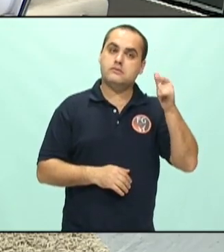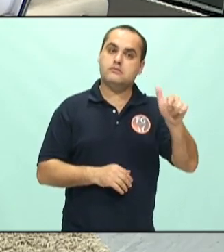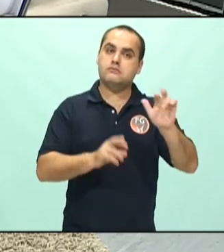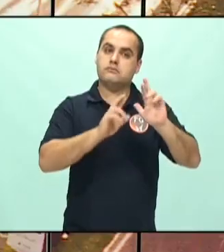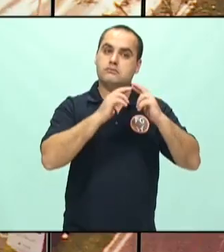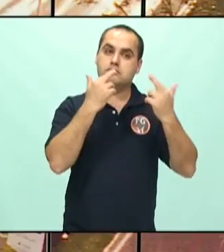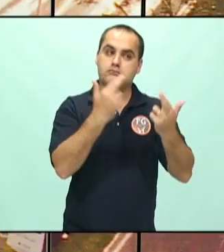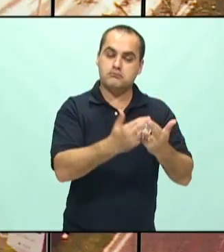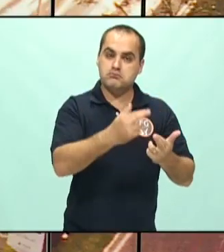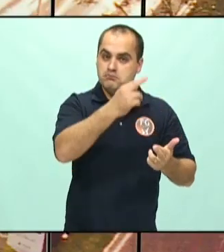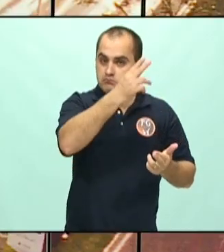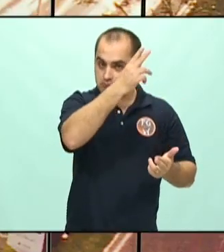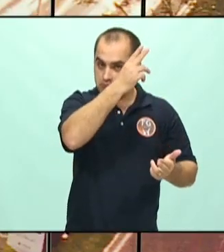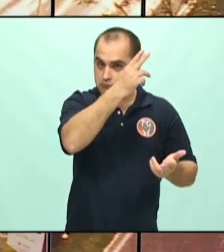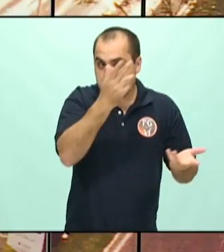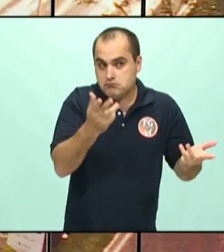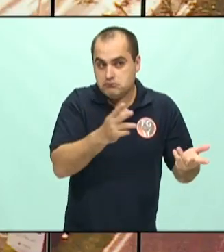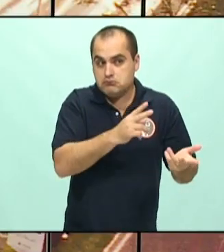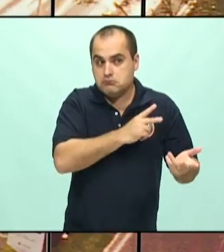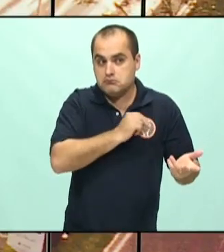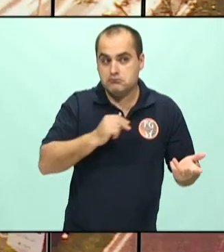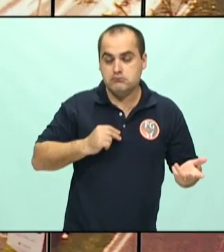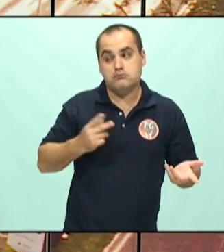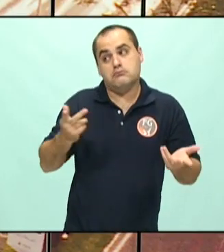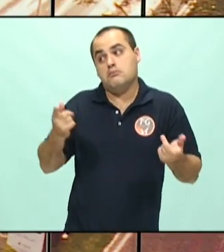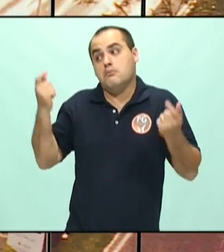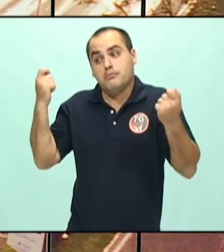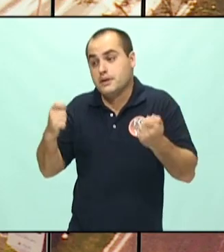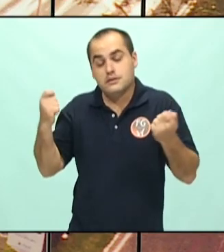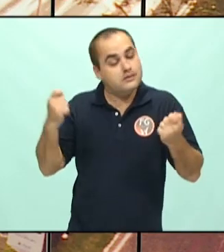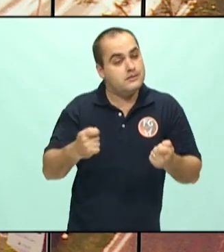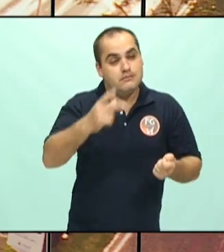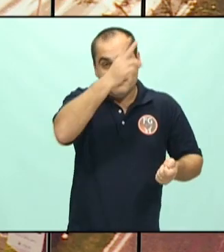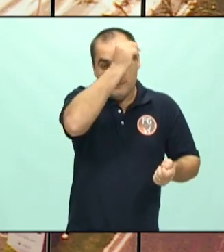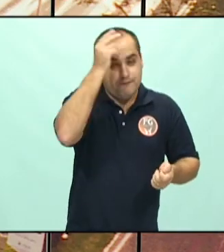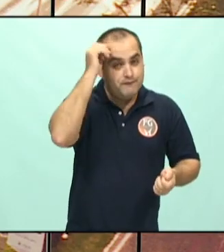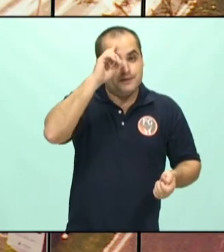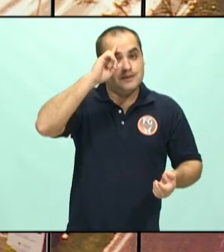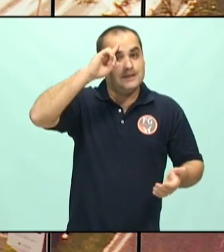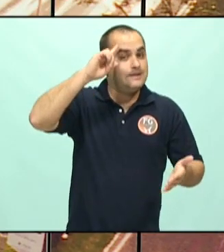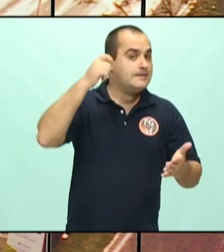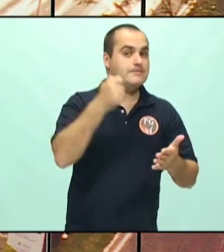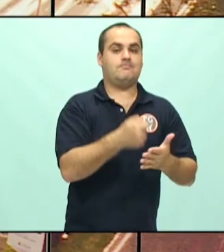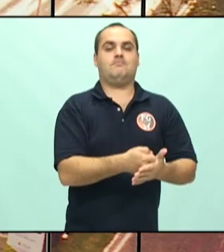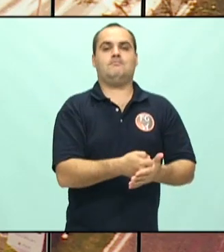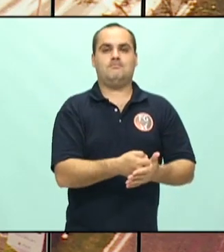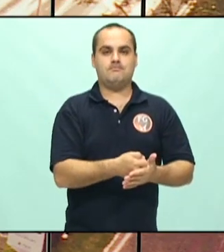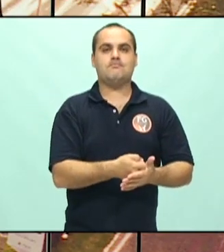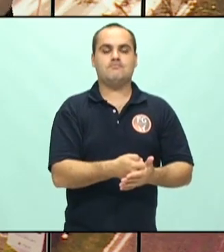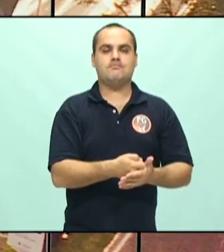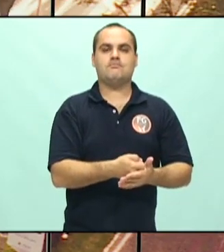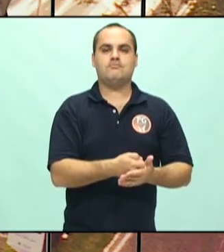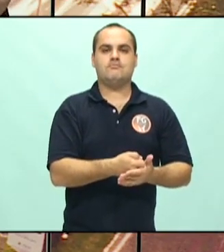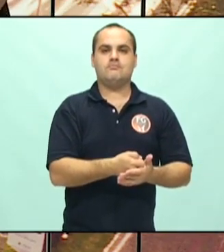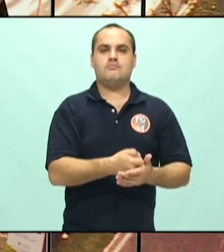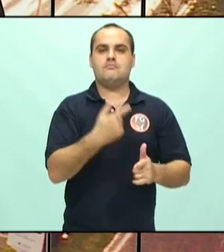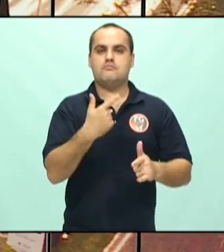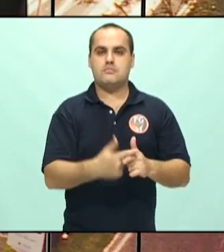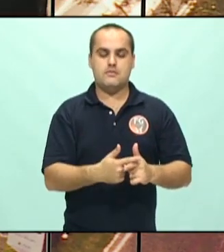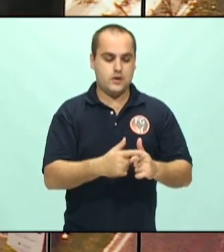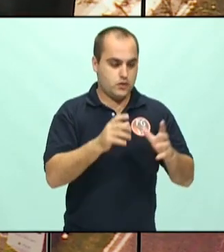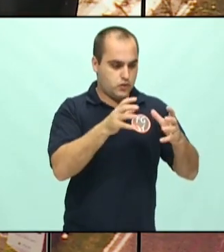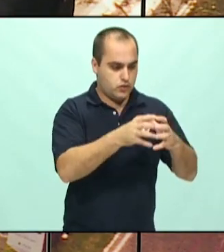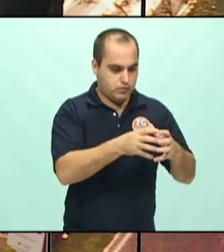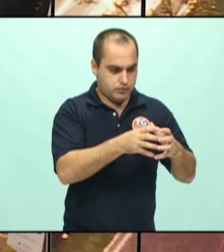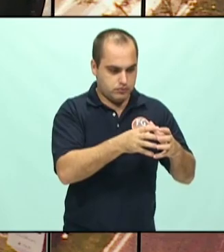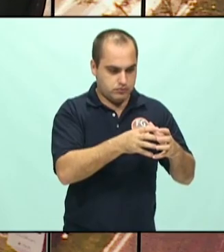chegar num momento que ele vai ter que decidir se ele vai ter que decidir porque é fica uma turma de